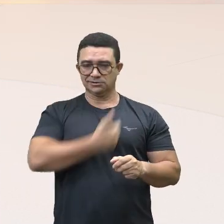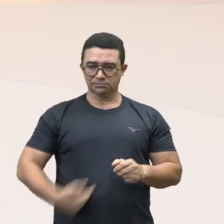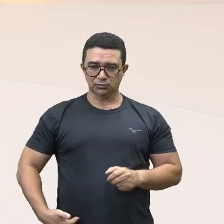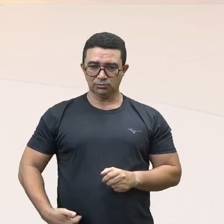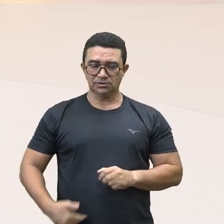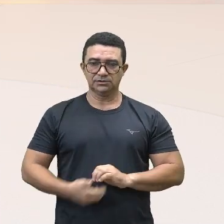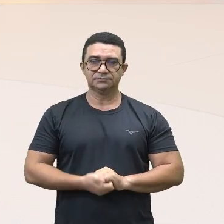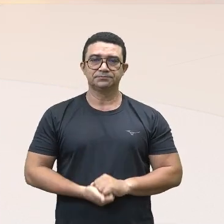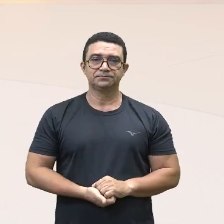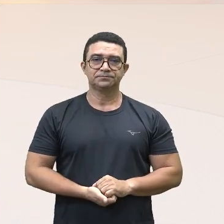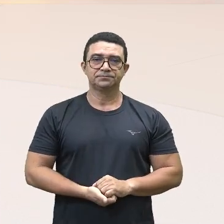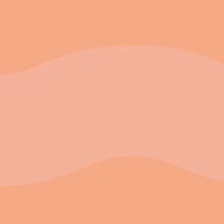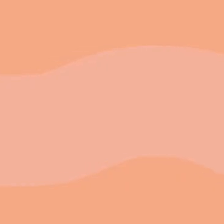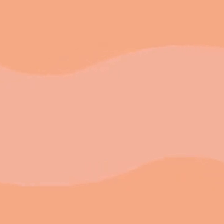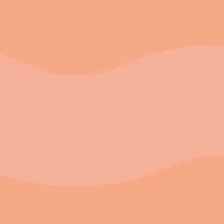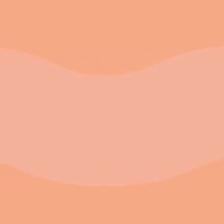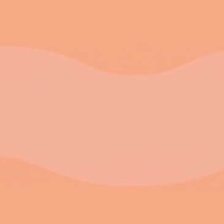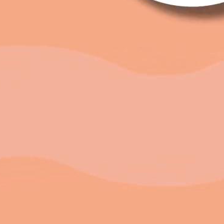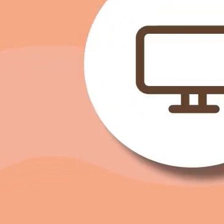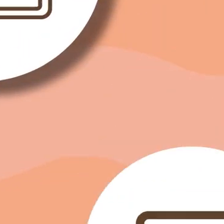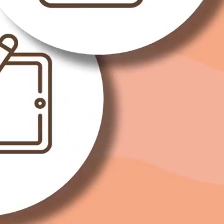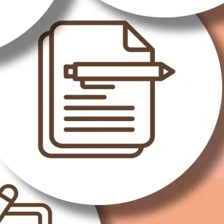públicas.